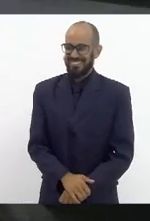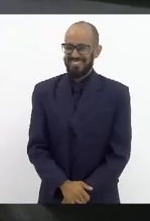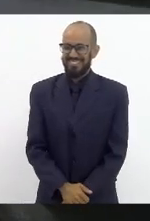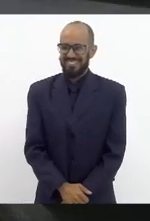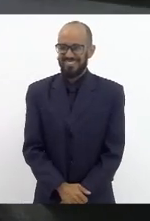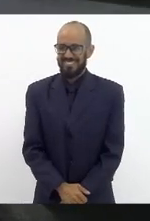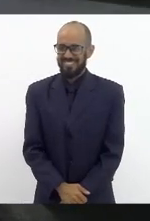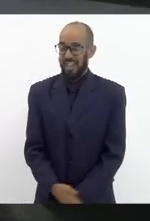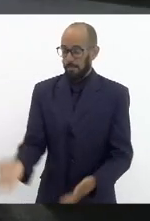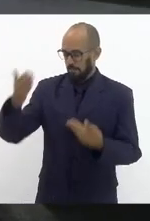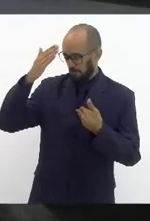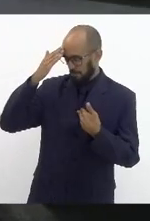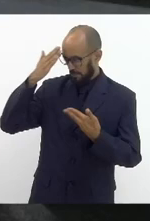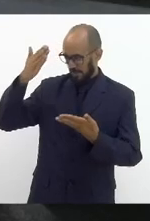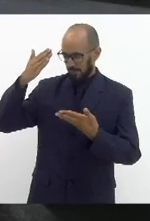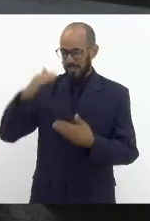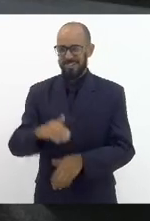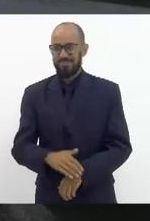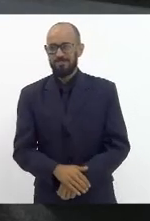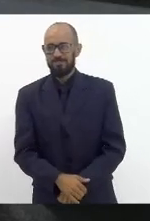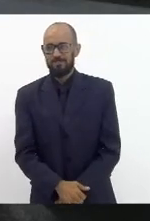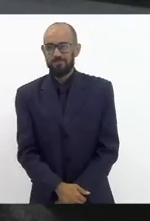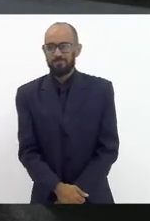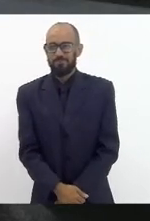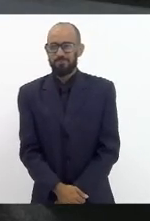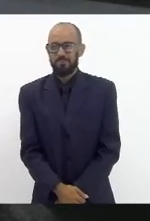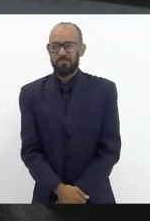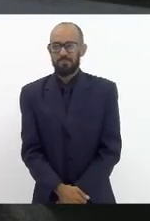Muito obrigado por tudo.